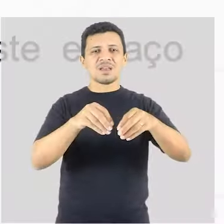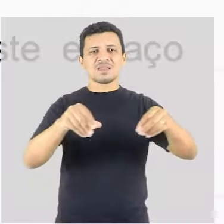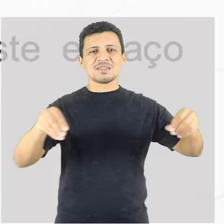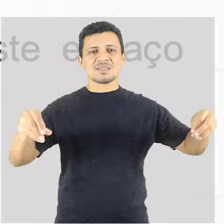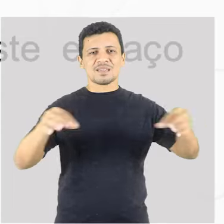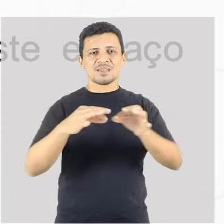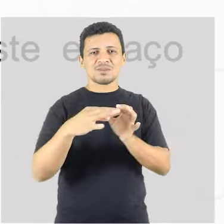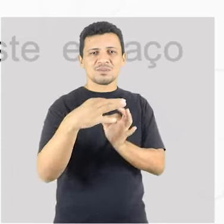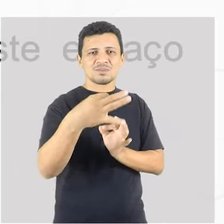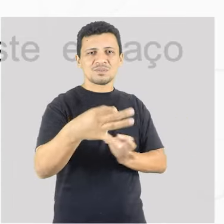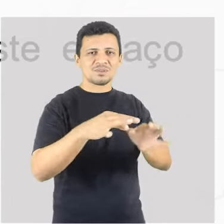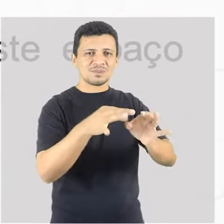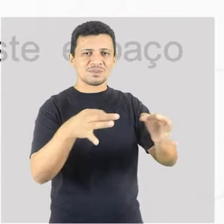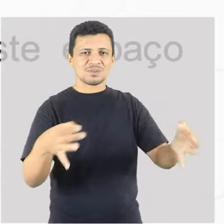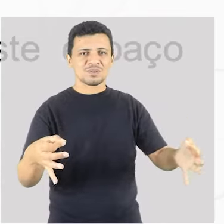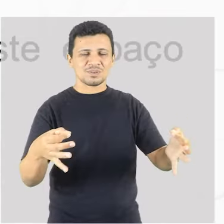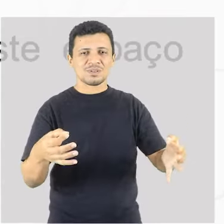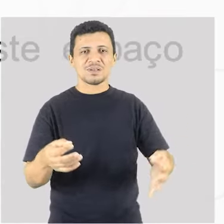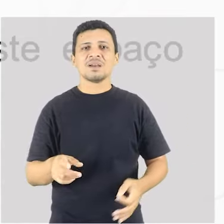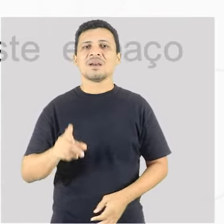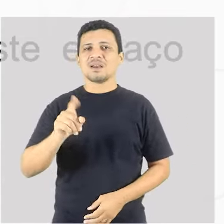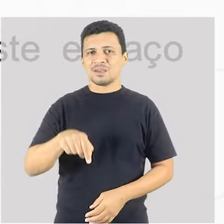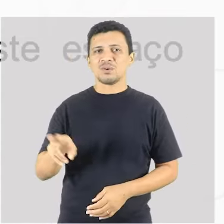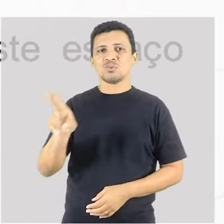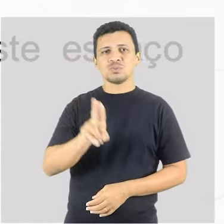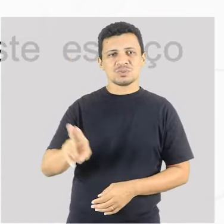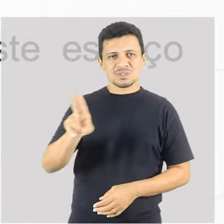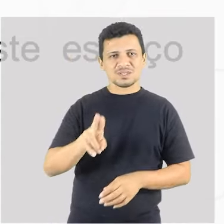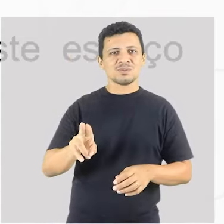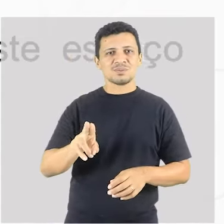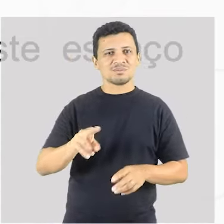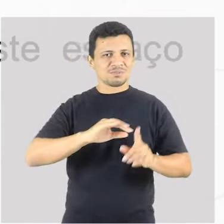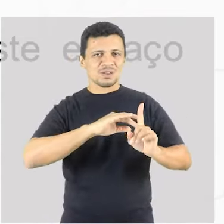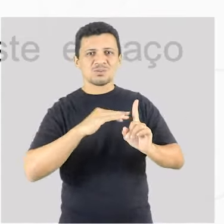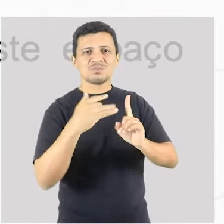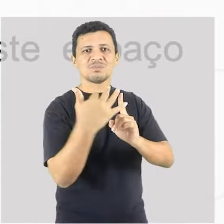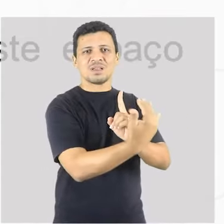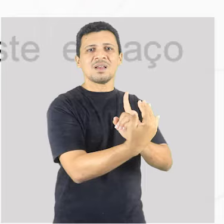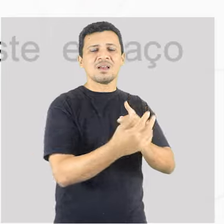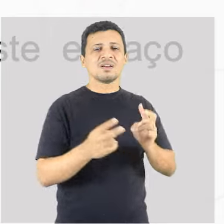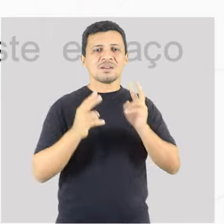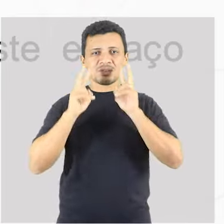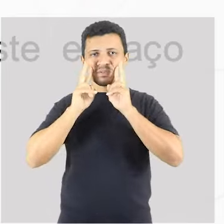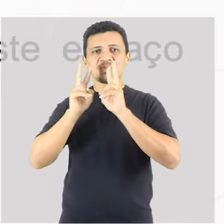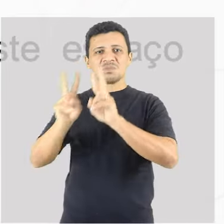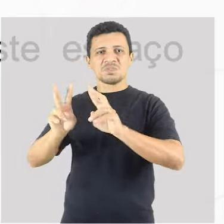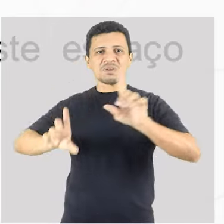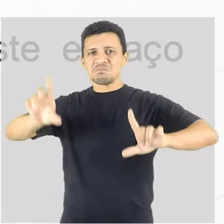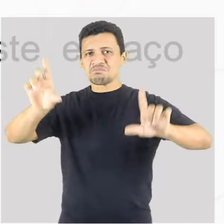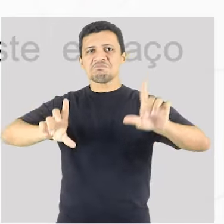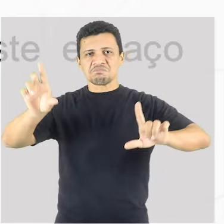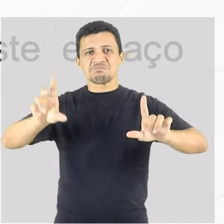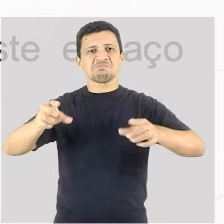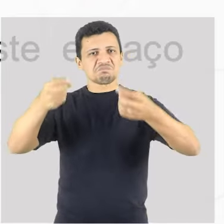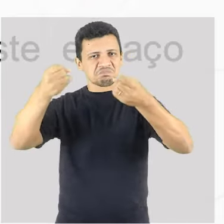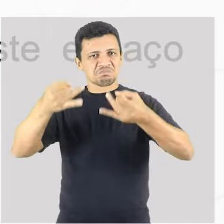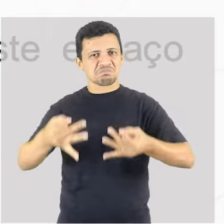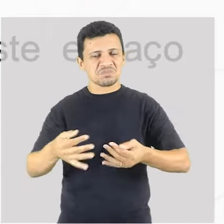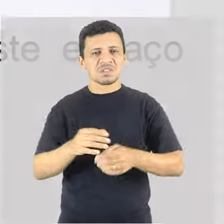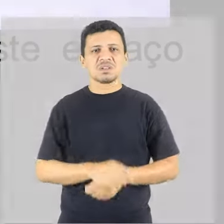aqui é um elemento que é muito usado na nossa sociedade a gente vê muito sendo falado nos jornais tá certo o